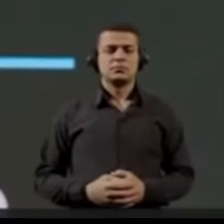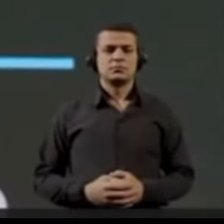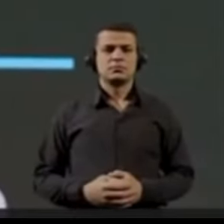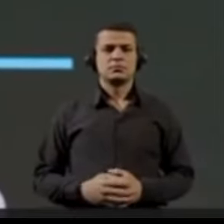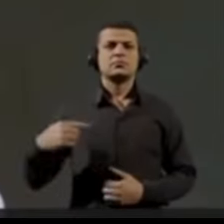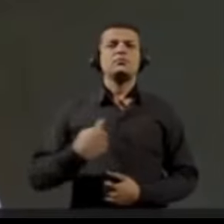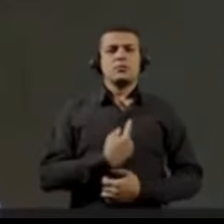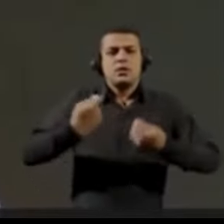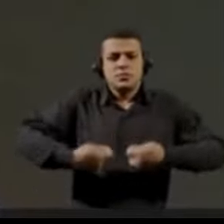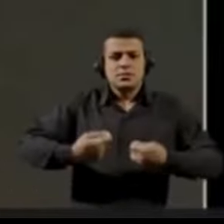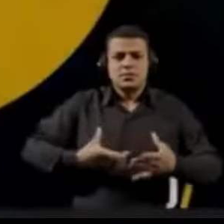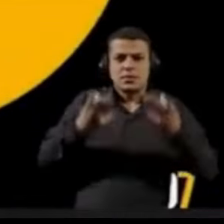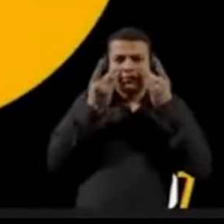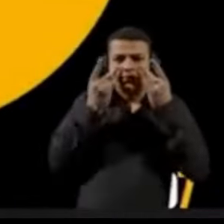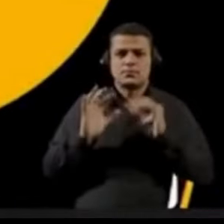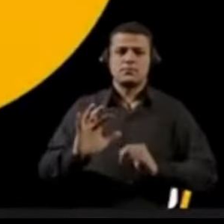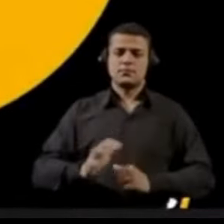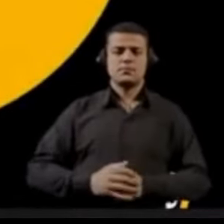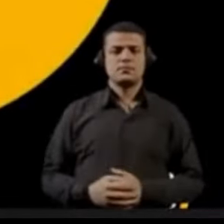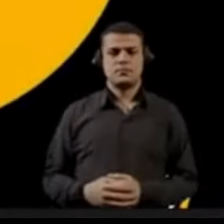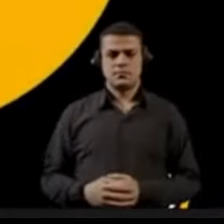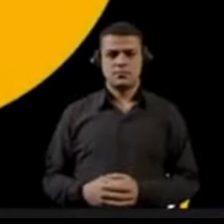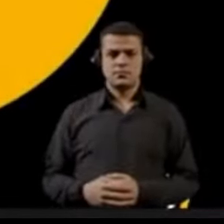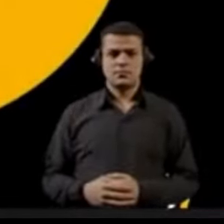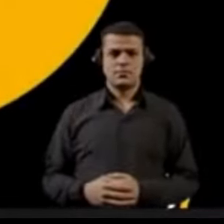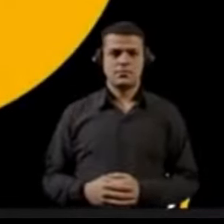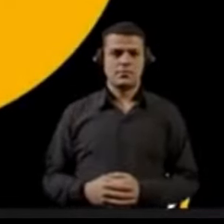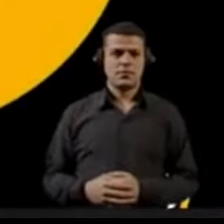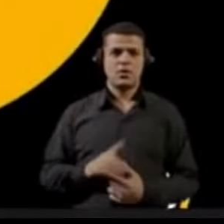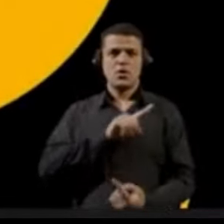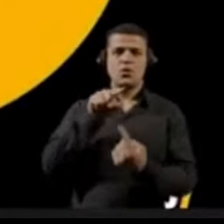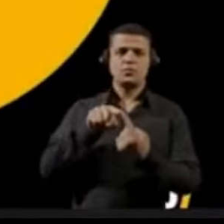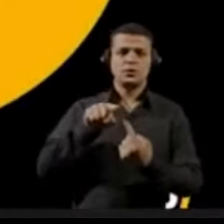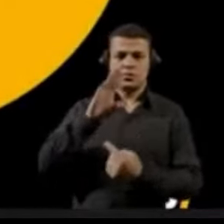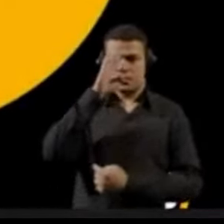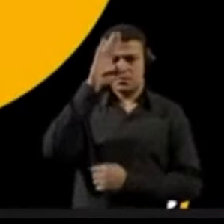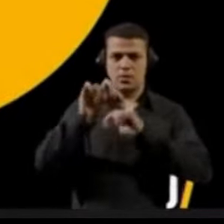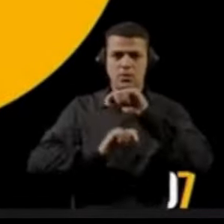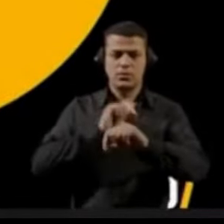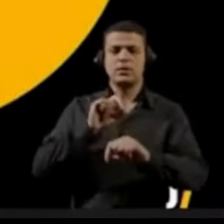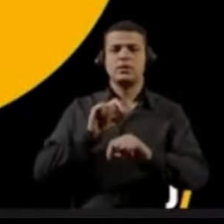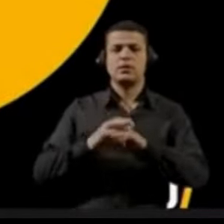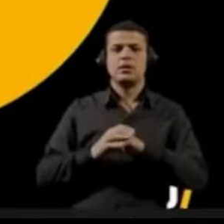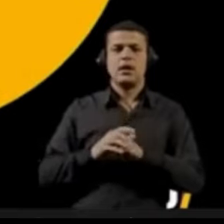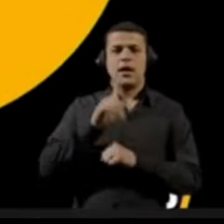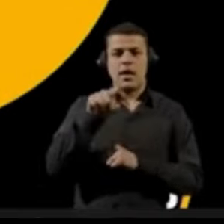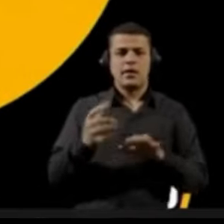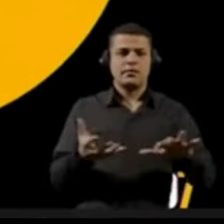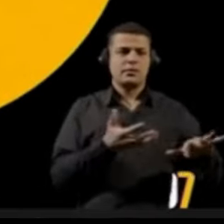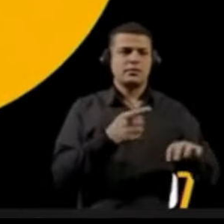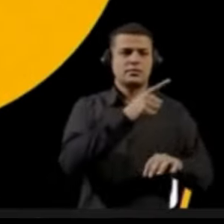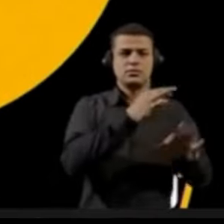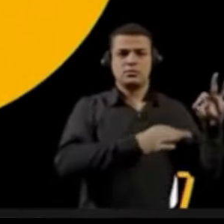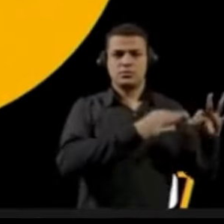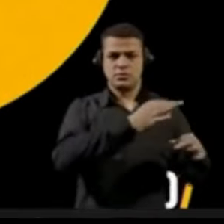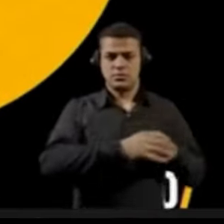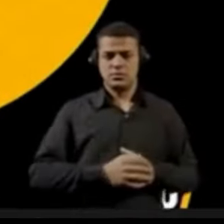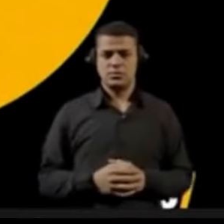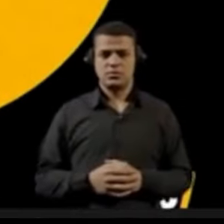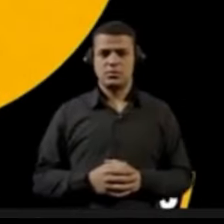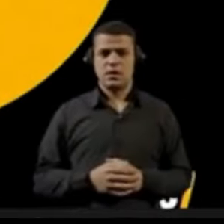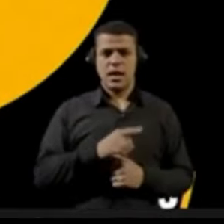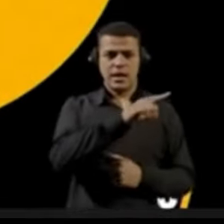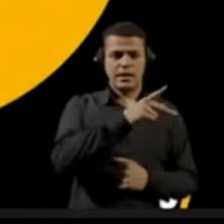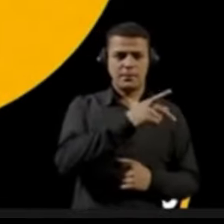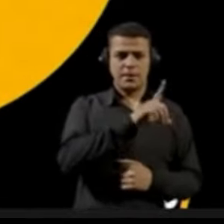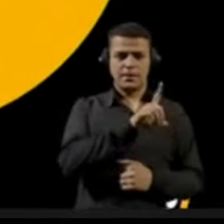Então, nós devemos estar muito atentos a isso. O ponto principal vem do Poder Executivo e eu já vou entrar lá. Aqui, nós temos